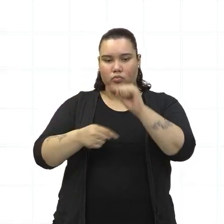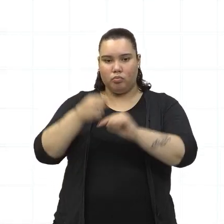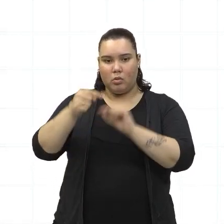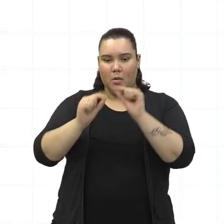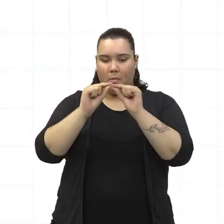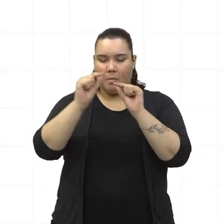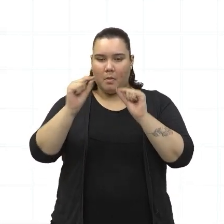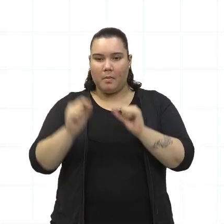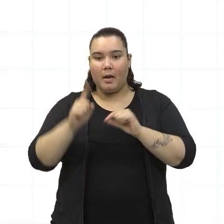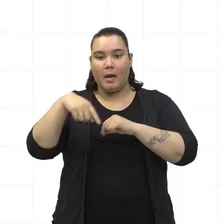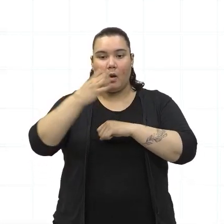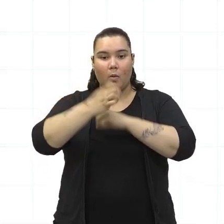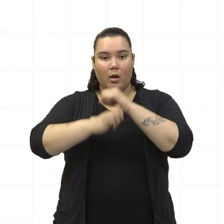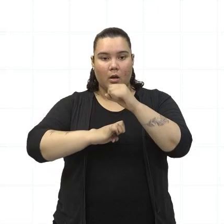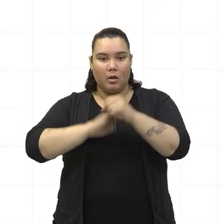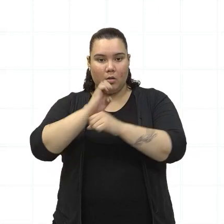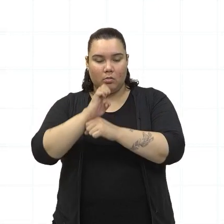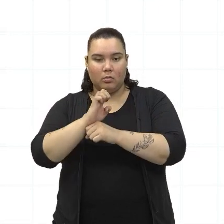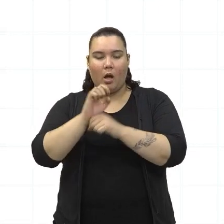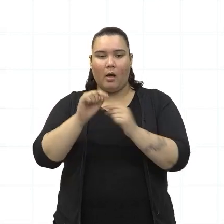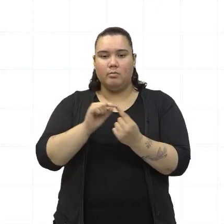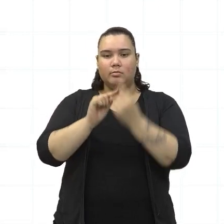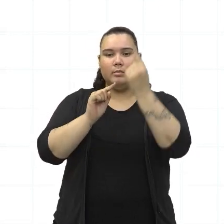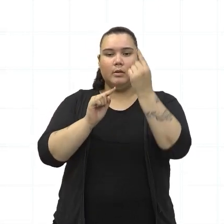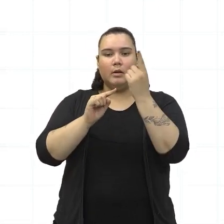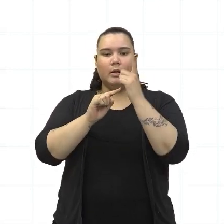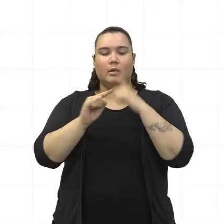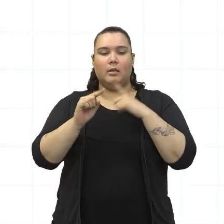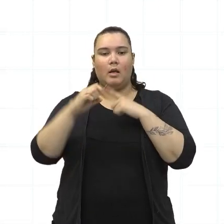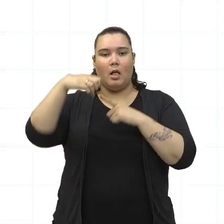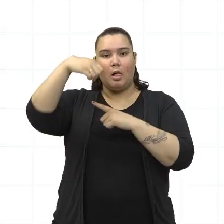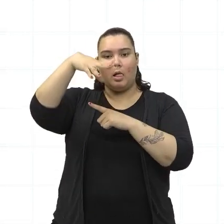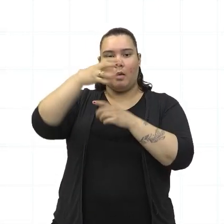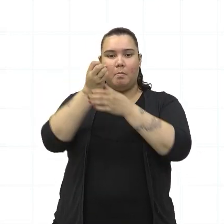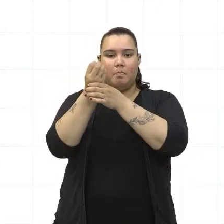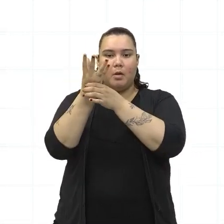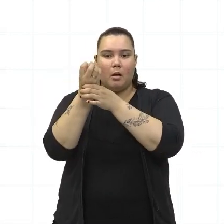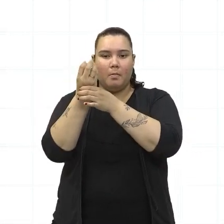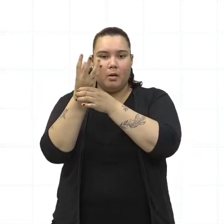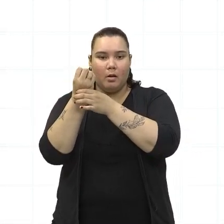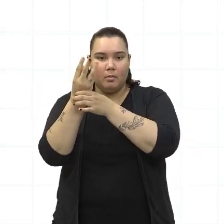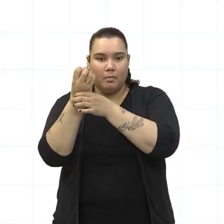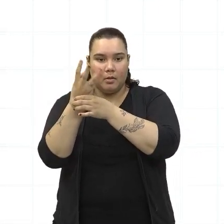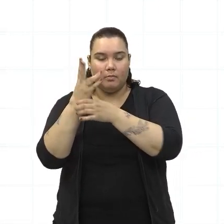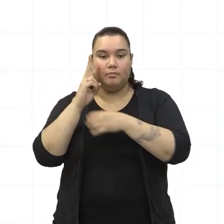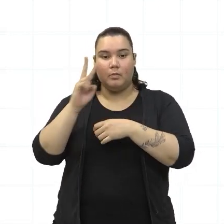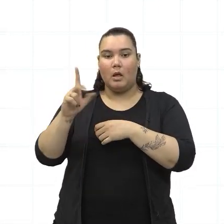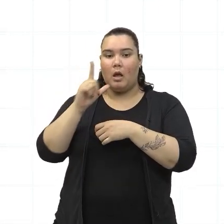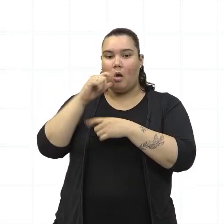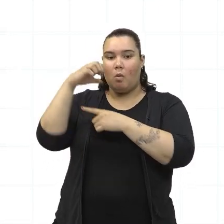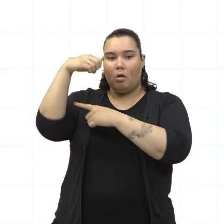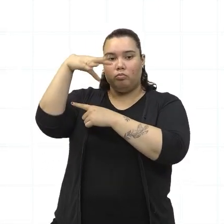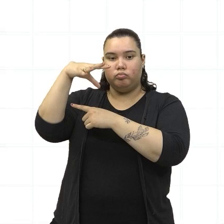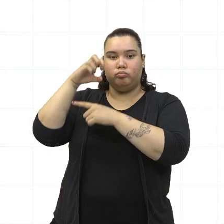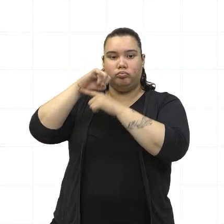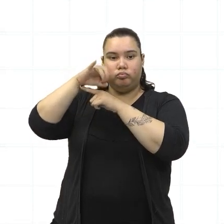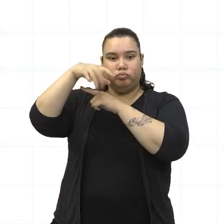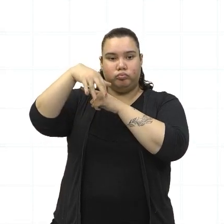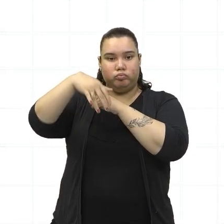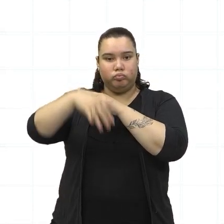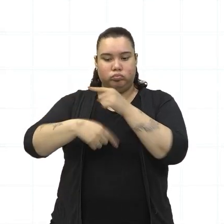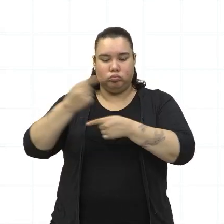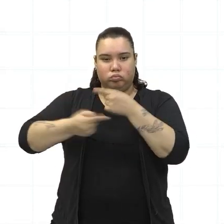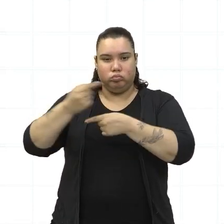elétrons. E lá em cima eu tenho uma lâmpada. Dá só uma olhada no que acontece quando eu ligo a água.